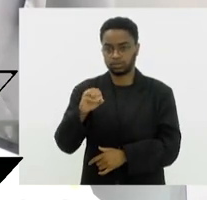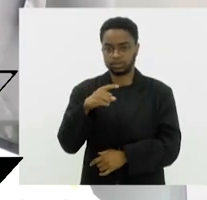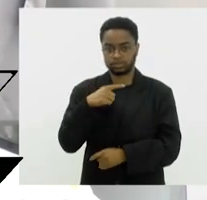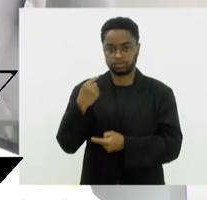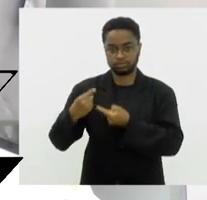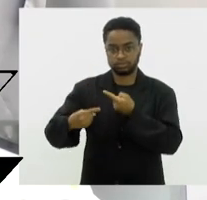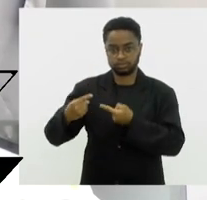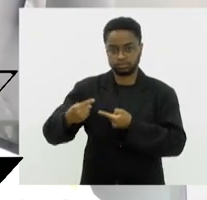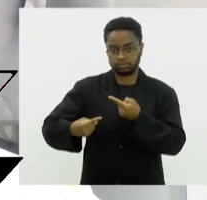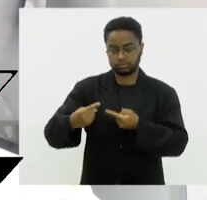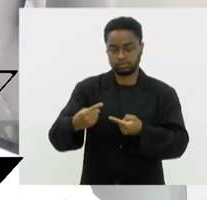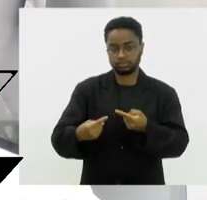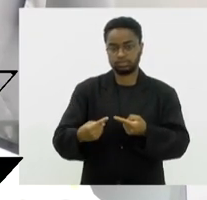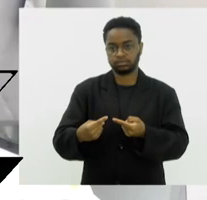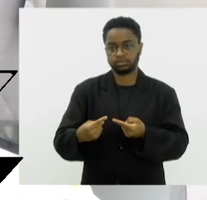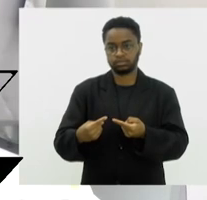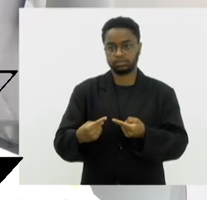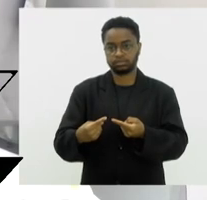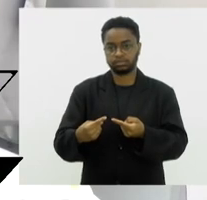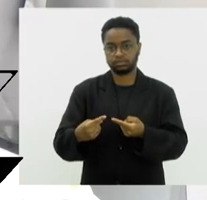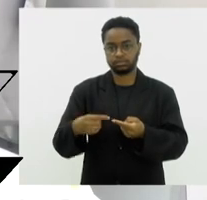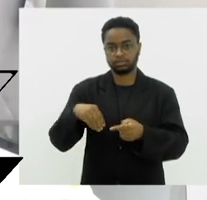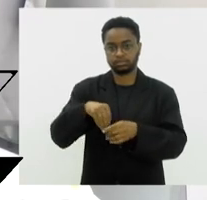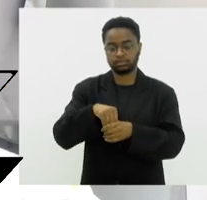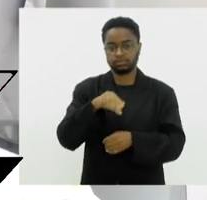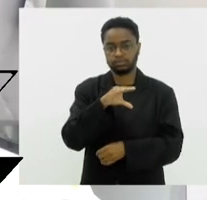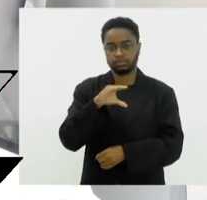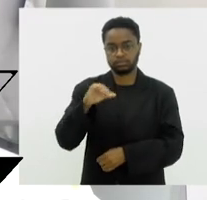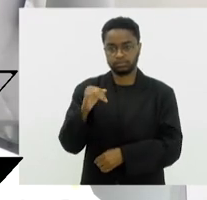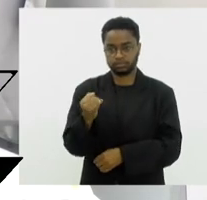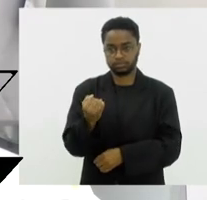as discussões das matérias relacionadas no âmbito da CCJ, a